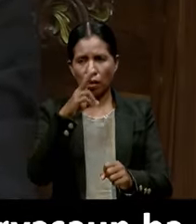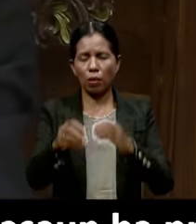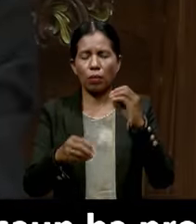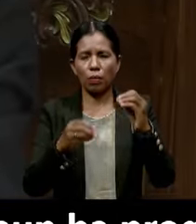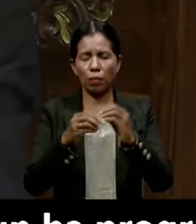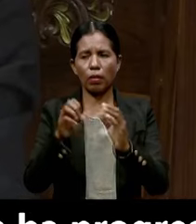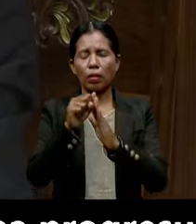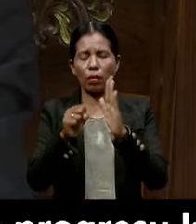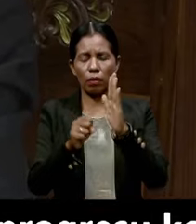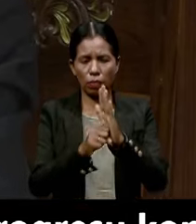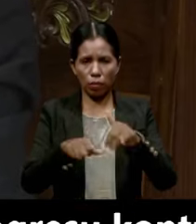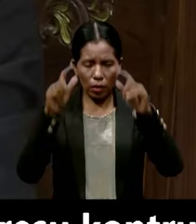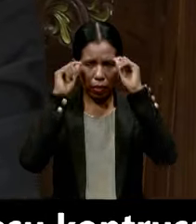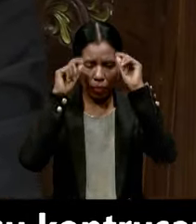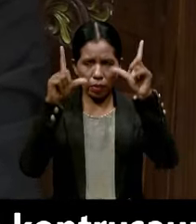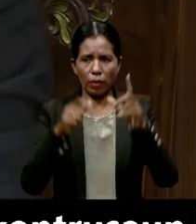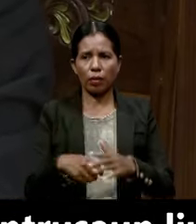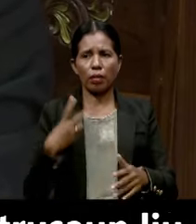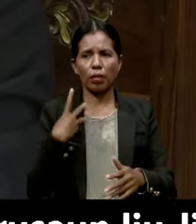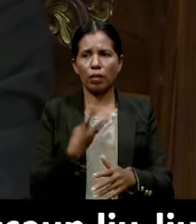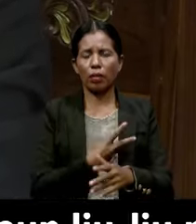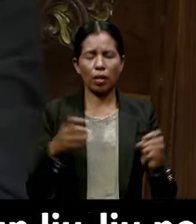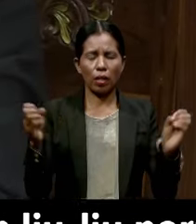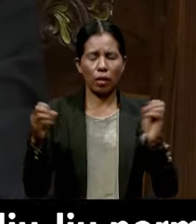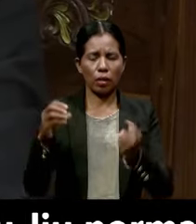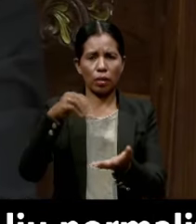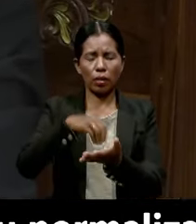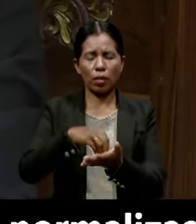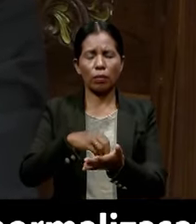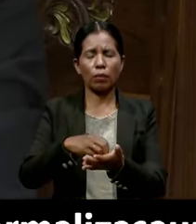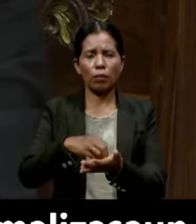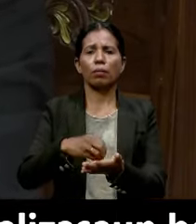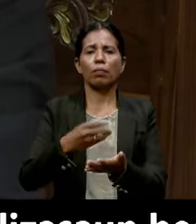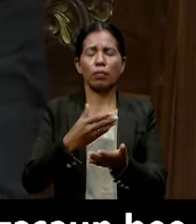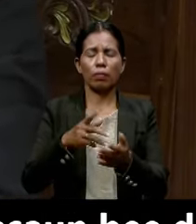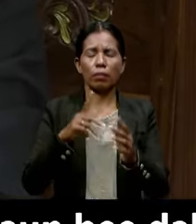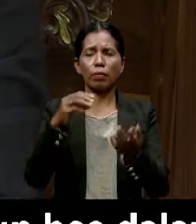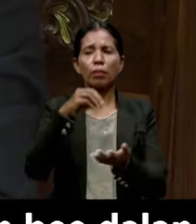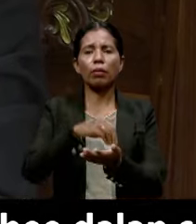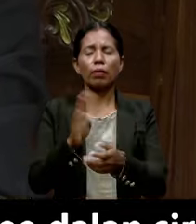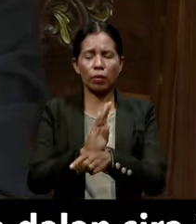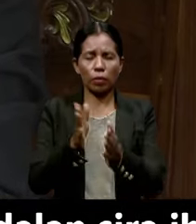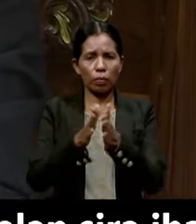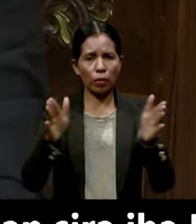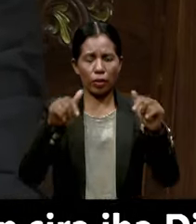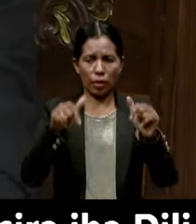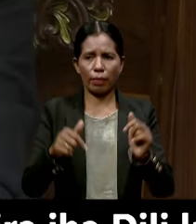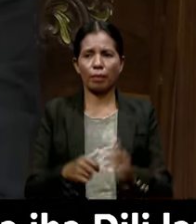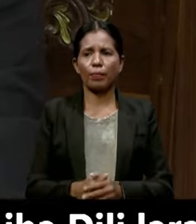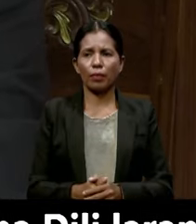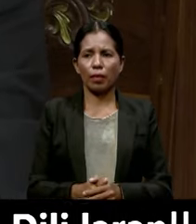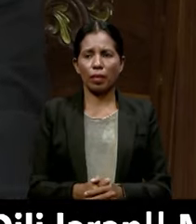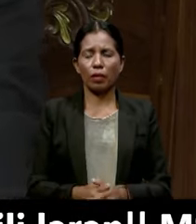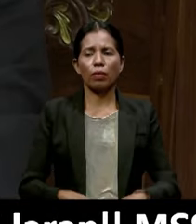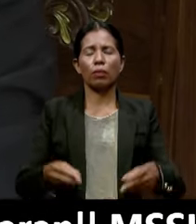Timor o mostrar seu ita lá investimento bom né barco investe né ita era uma tira temporária até mais uma